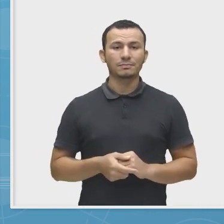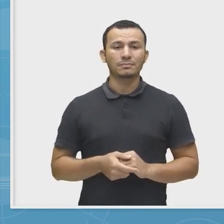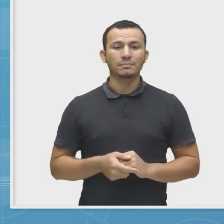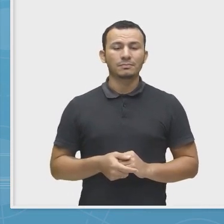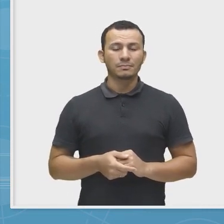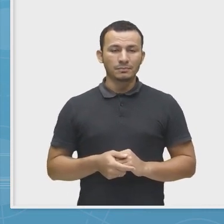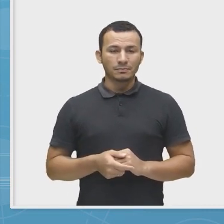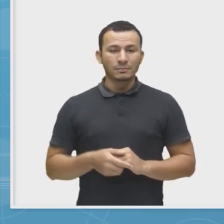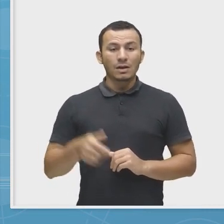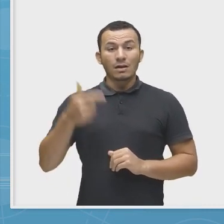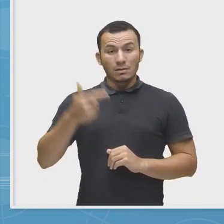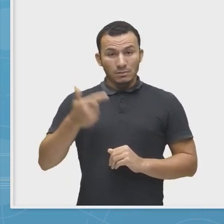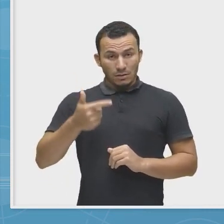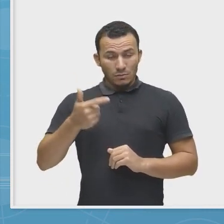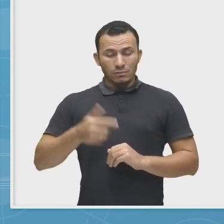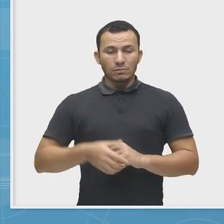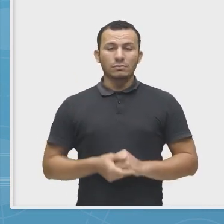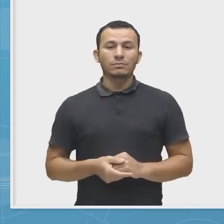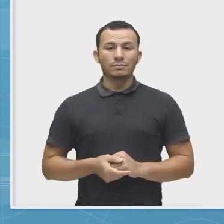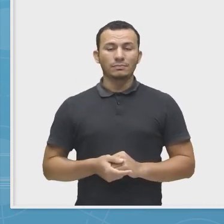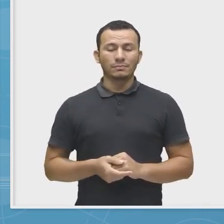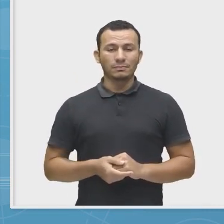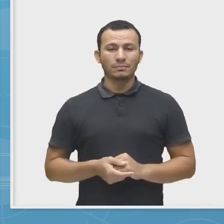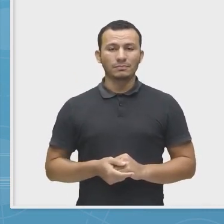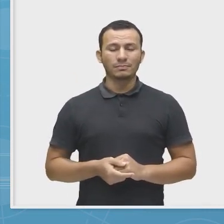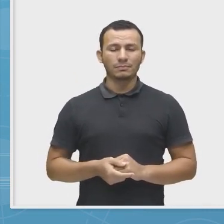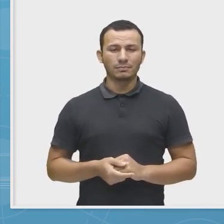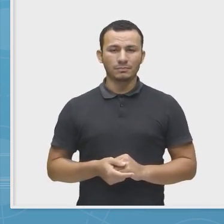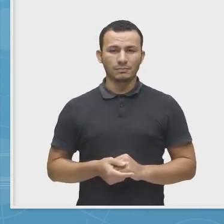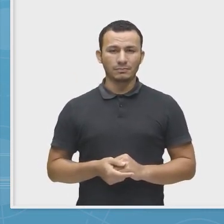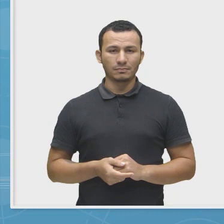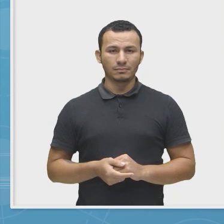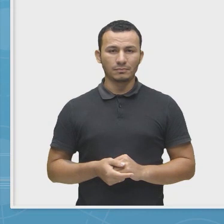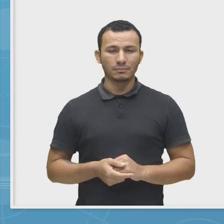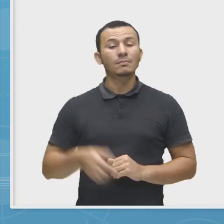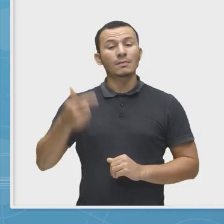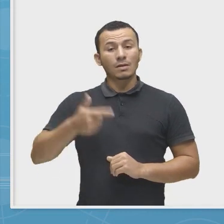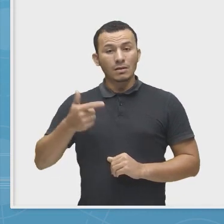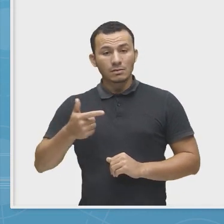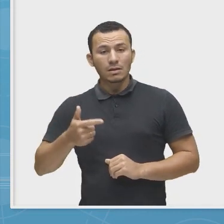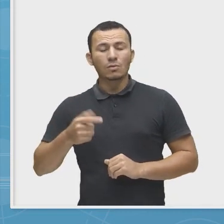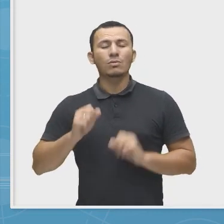segundo passo. Observe aí, ó. No segundo passo ele está dizendo aí, você pode